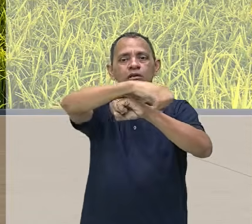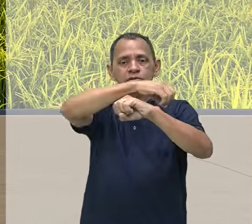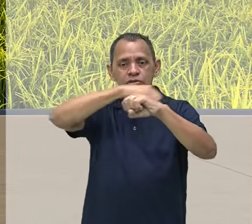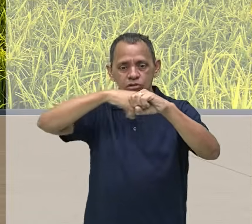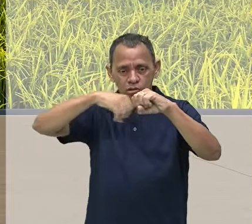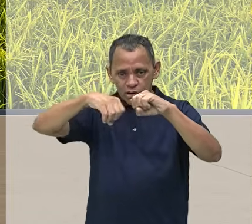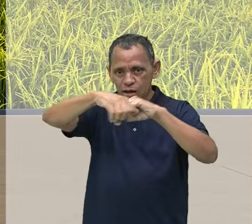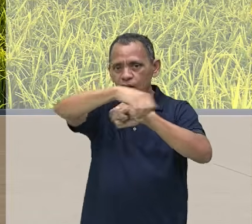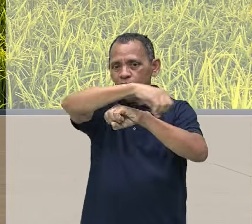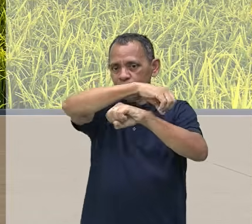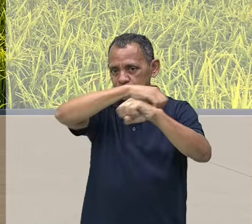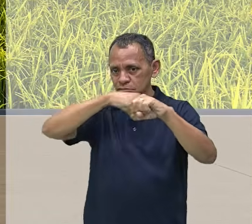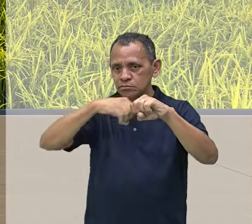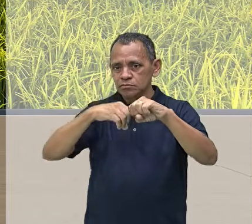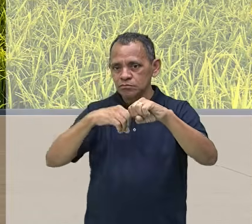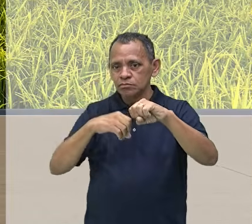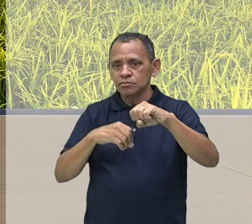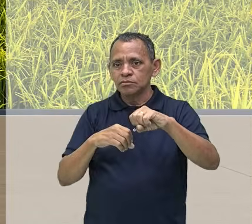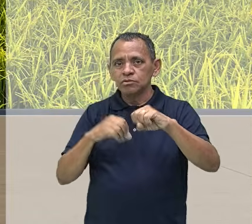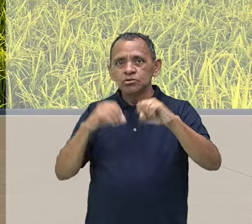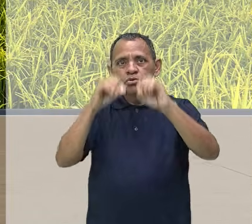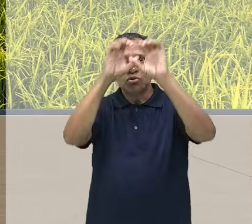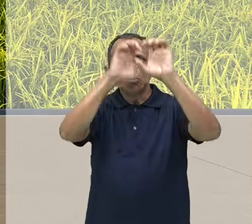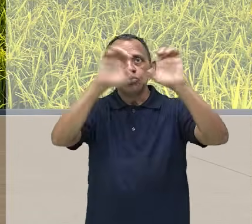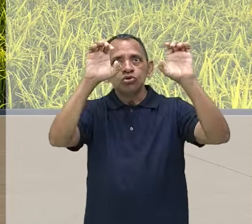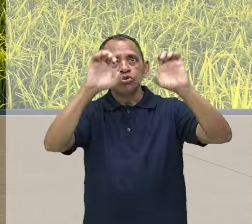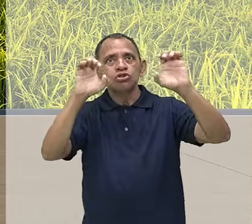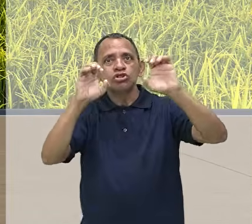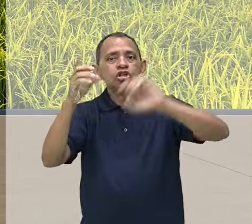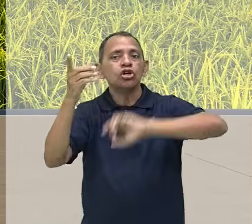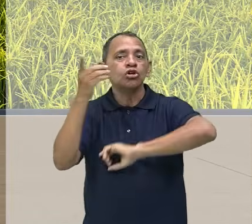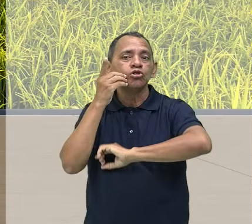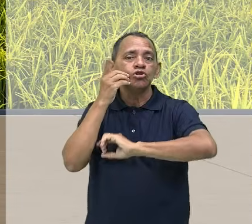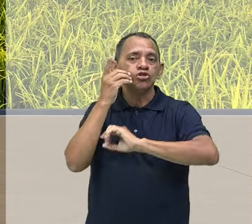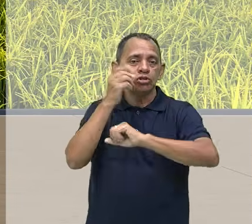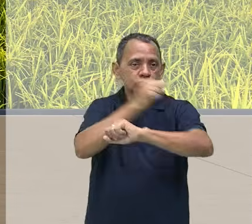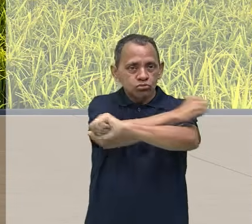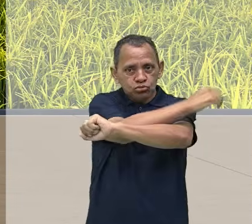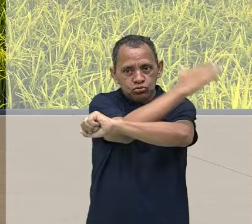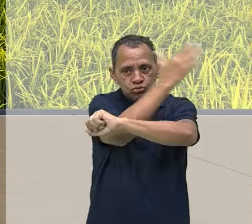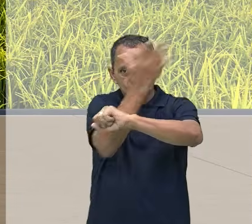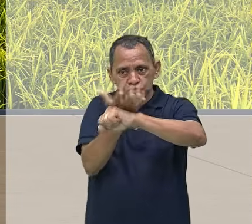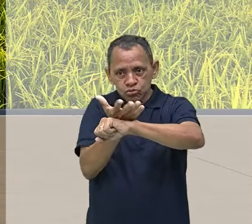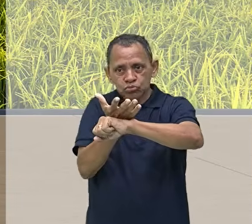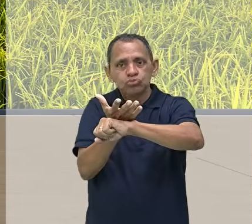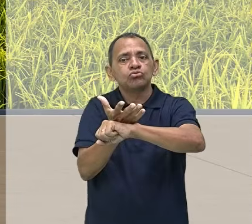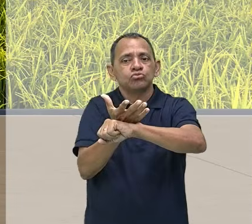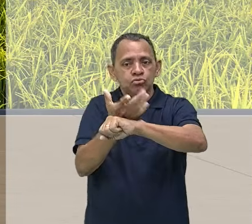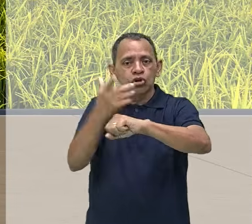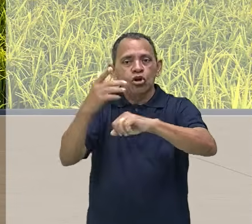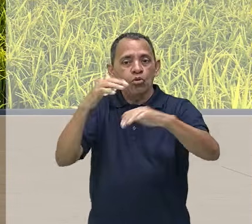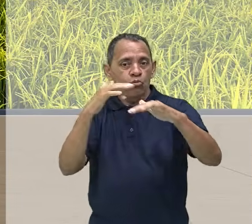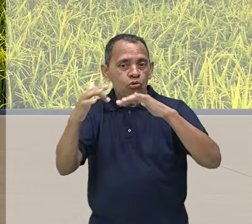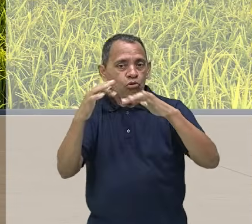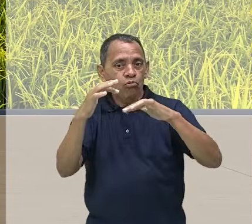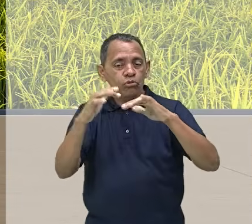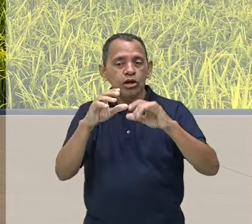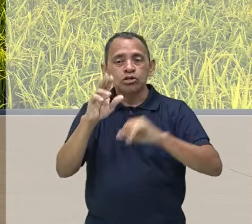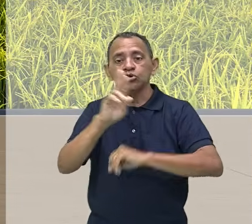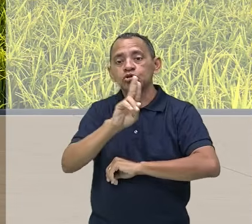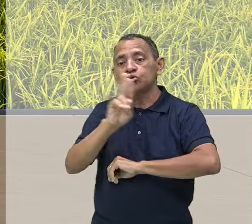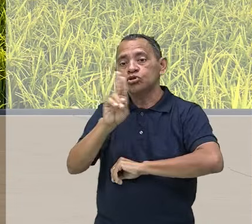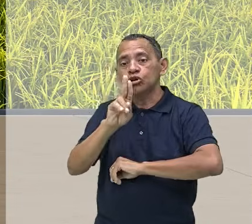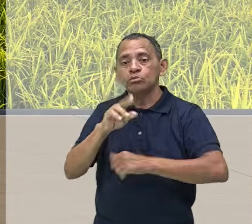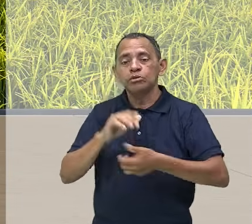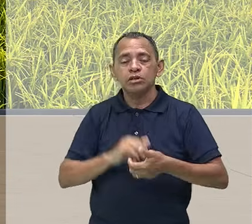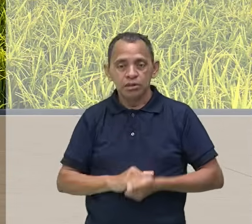deslocando, né, no céu durante o dia, no que nós chamamos de um movimento. E esse movimento, gente,